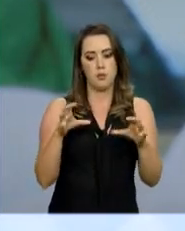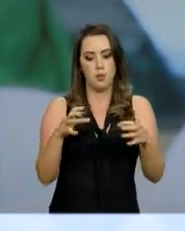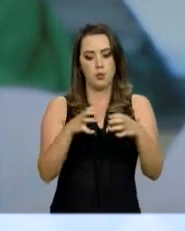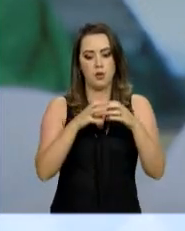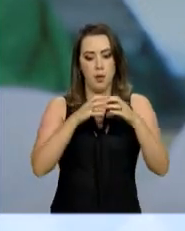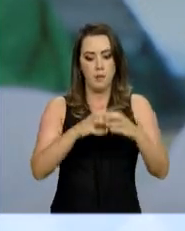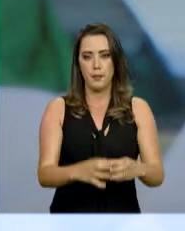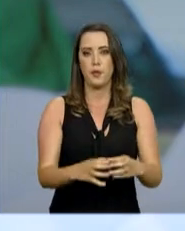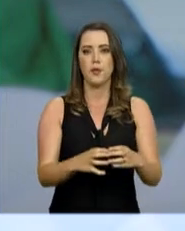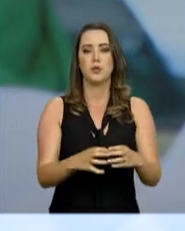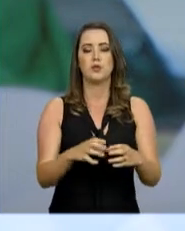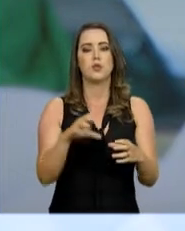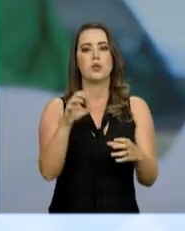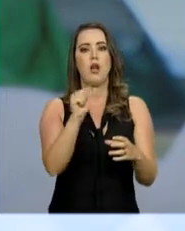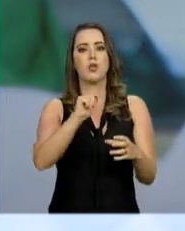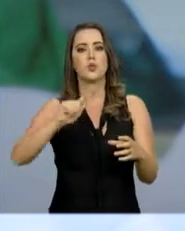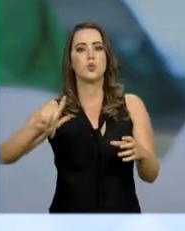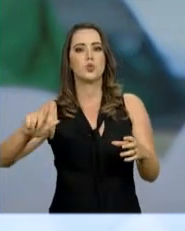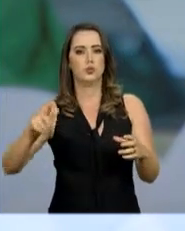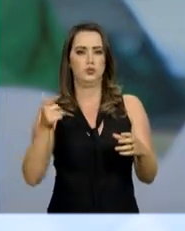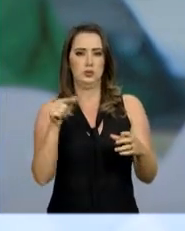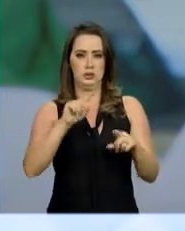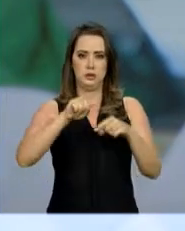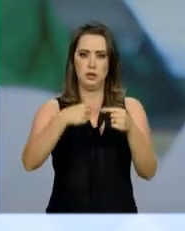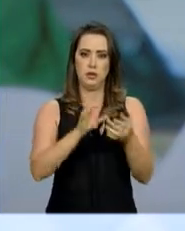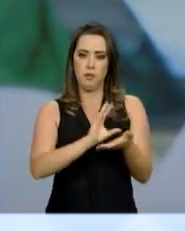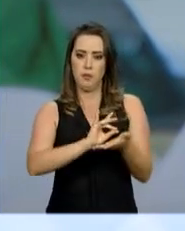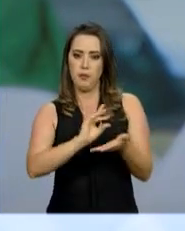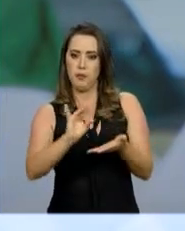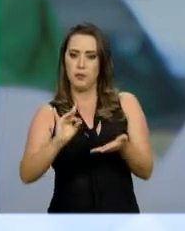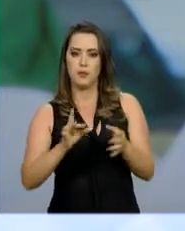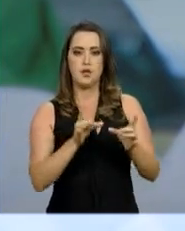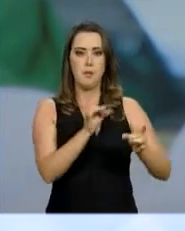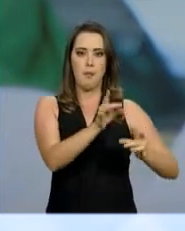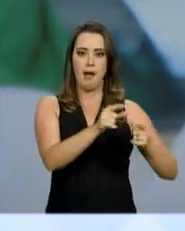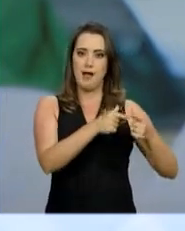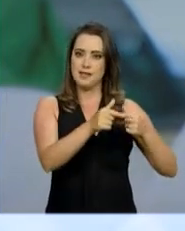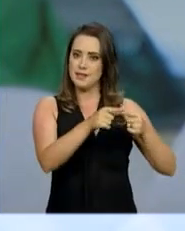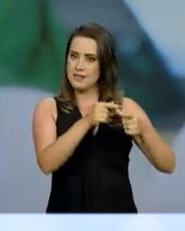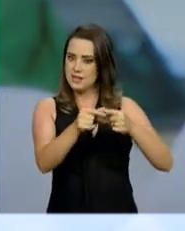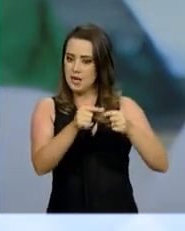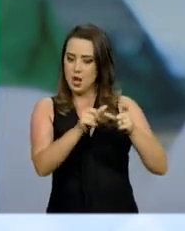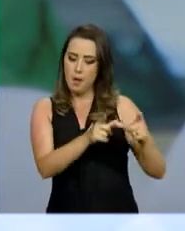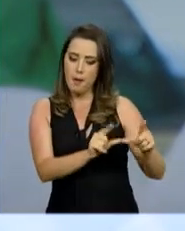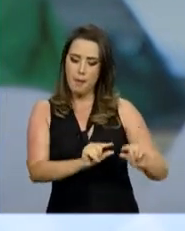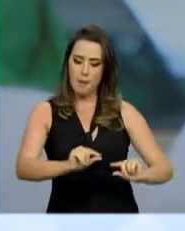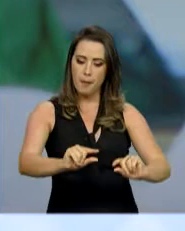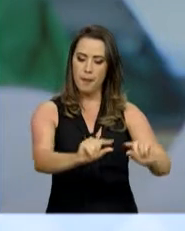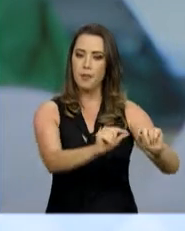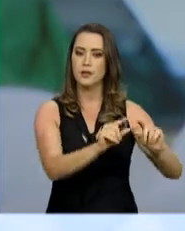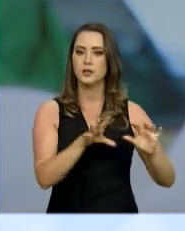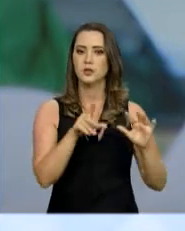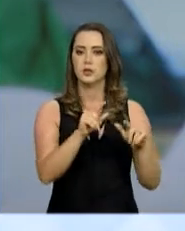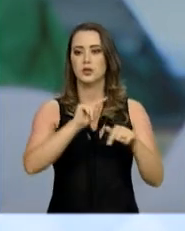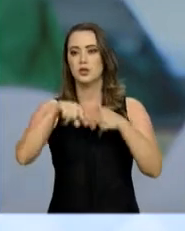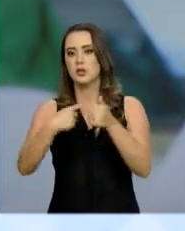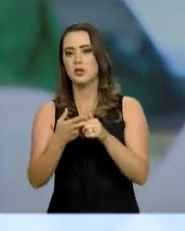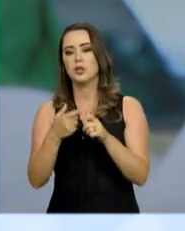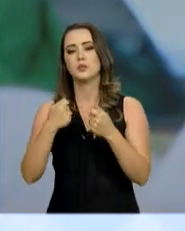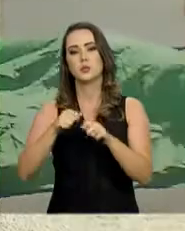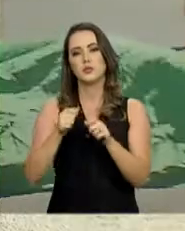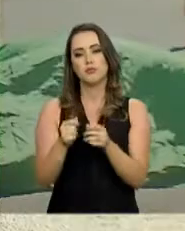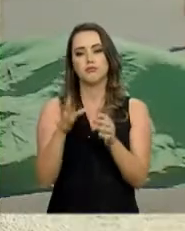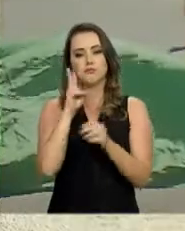azul, né? O globo azul, e vem a aplicação das estrelas. Você aplica as estrelas, depois vai para outra máquina para dar o